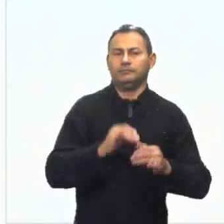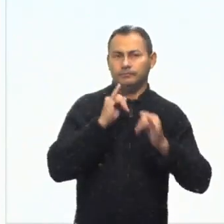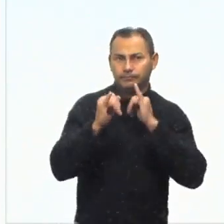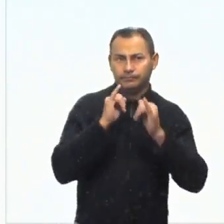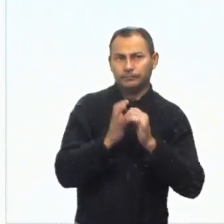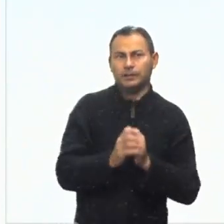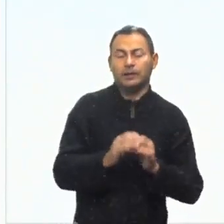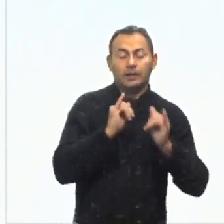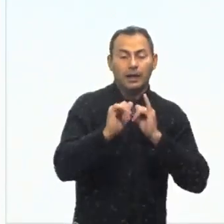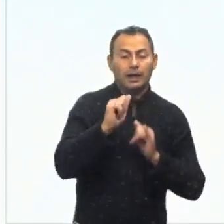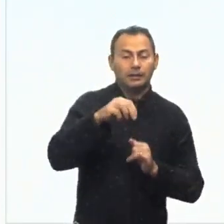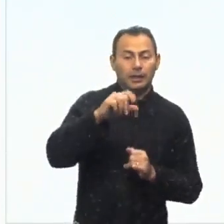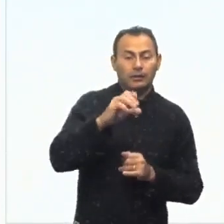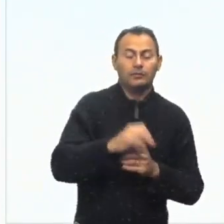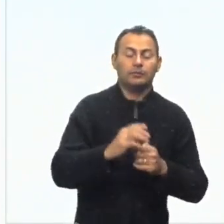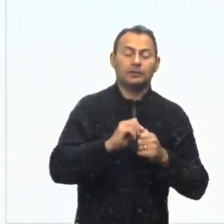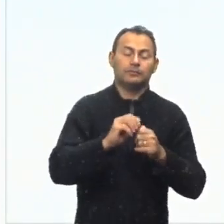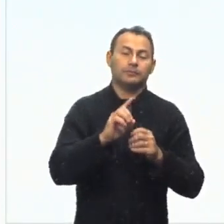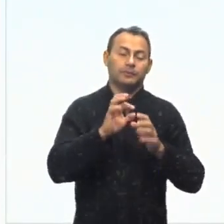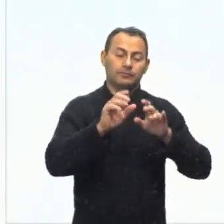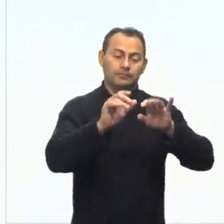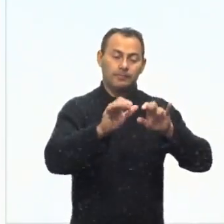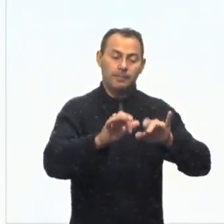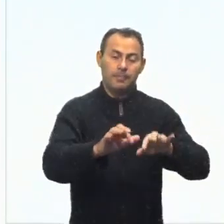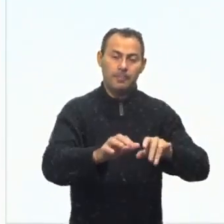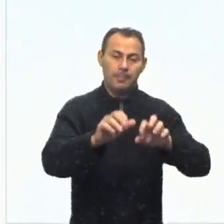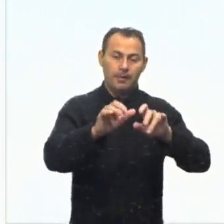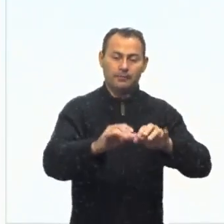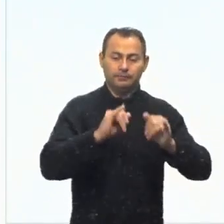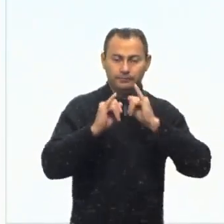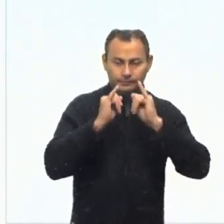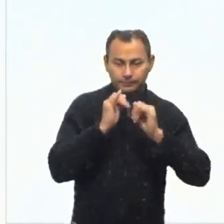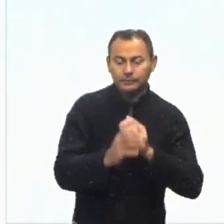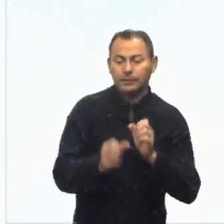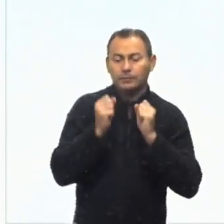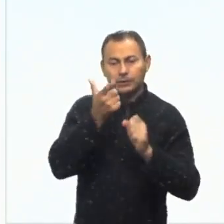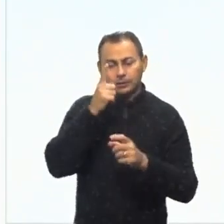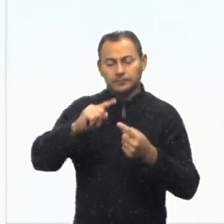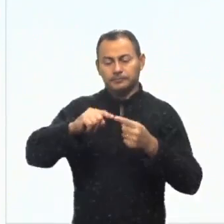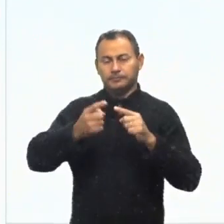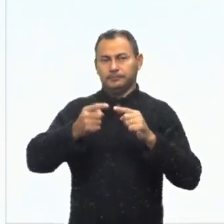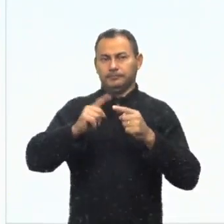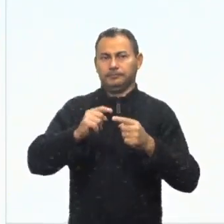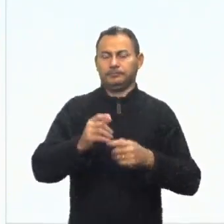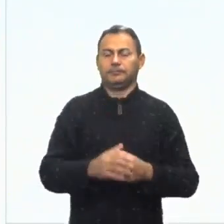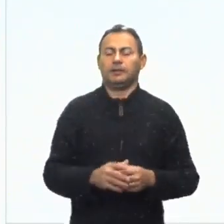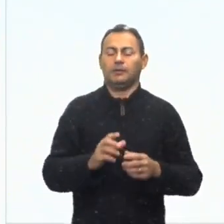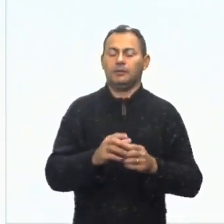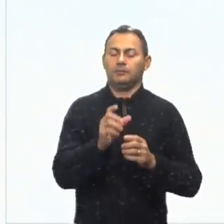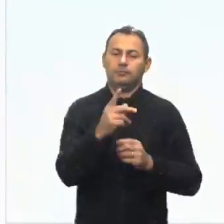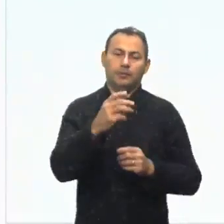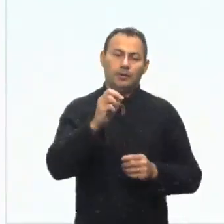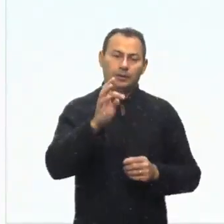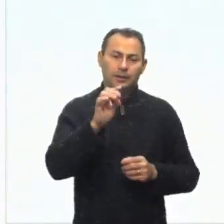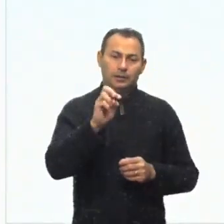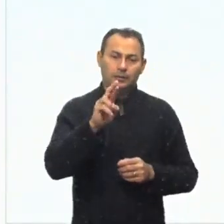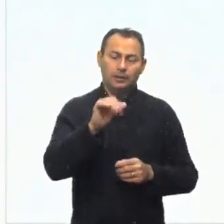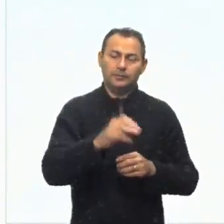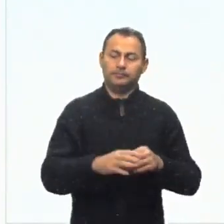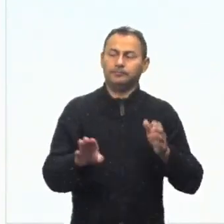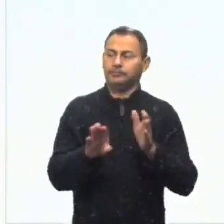informação analógica, você tem que fazer uma digitalização da informação para poder combinar ela com as portadoras e